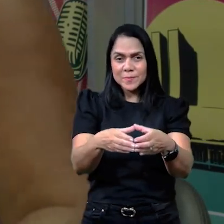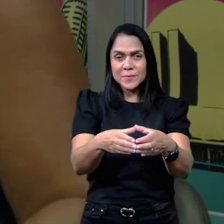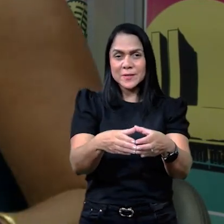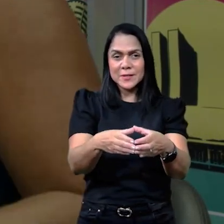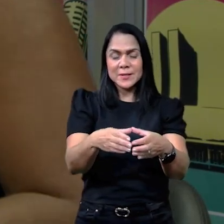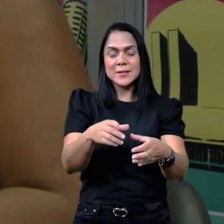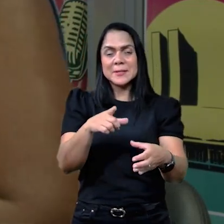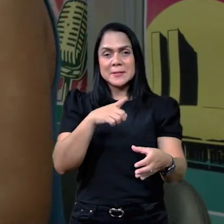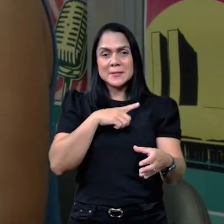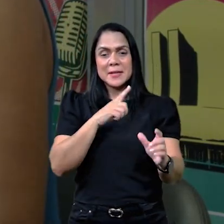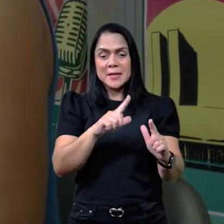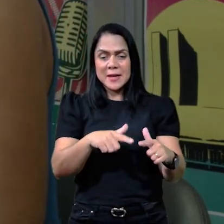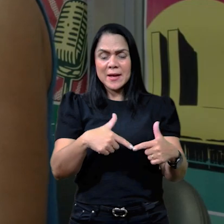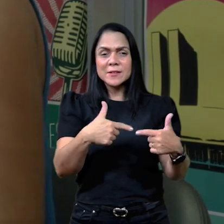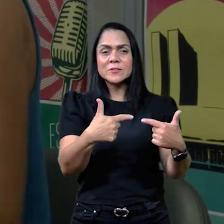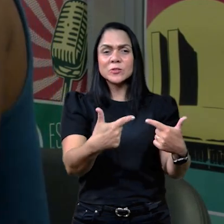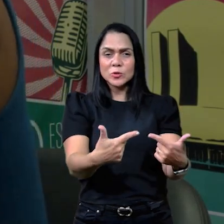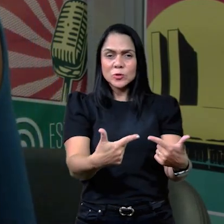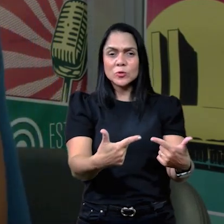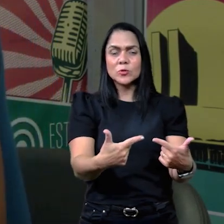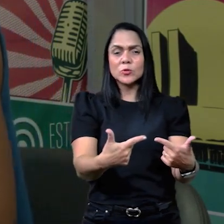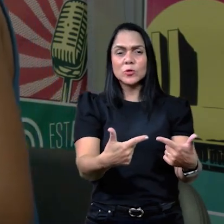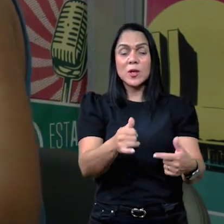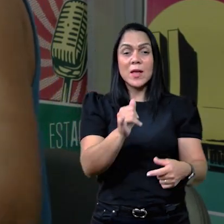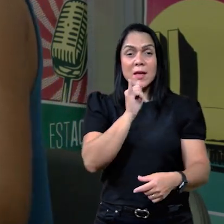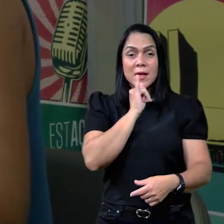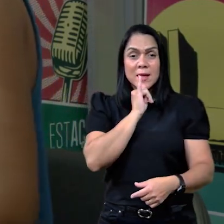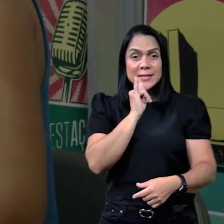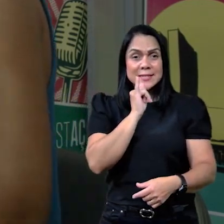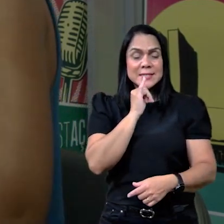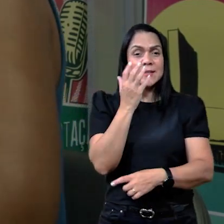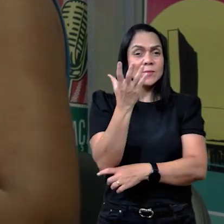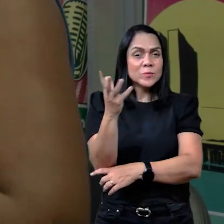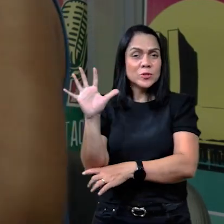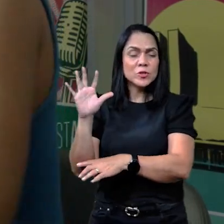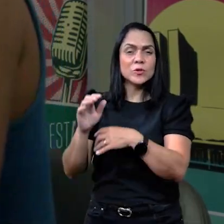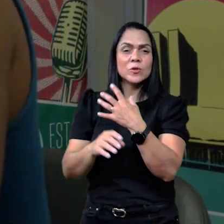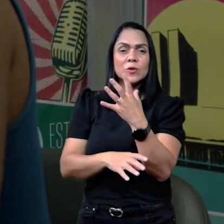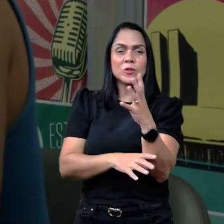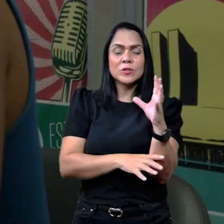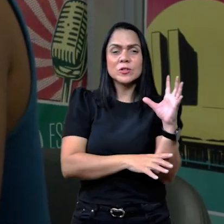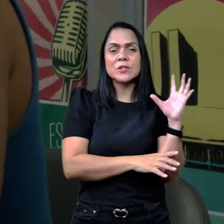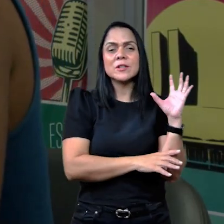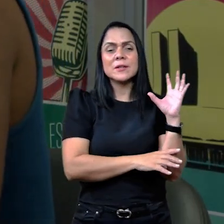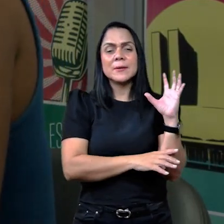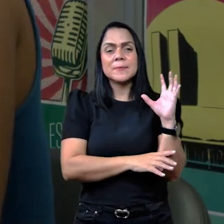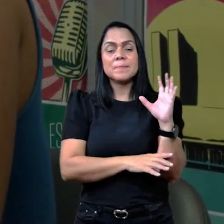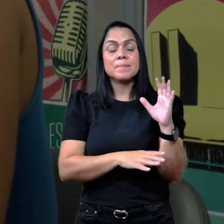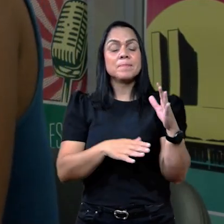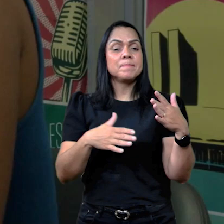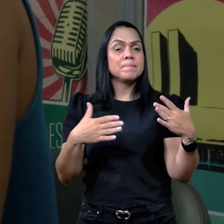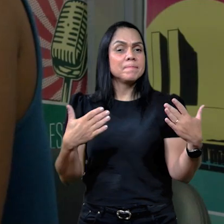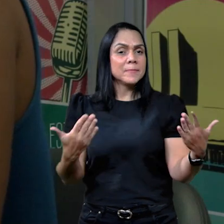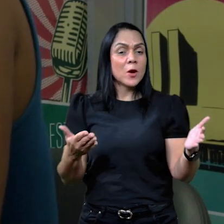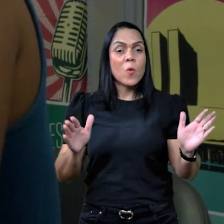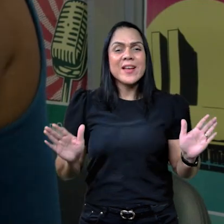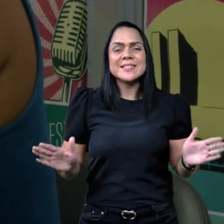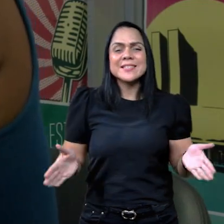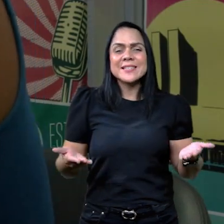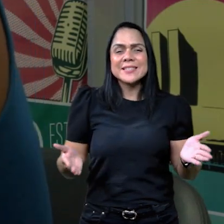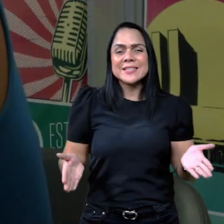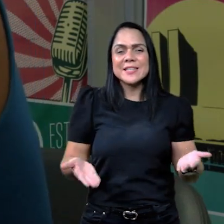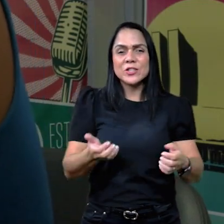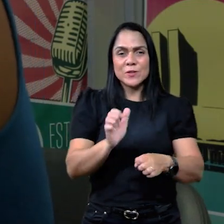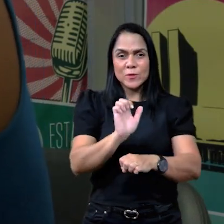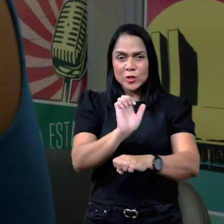vêm tendo ações dessa natureza, por exemplo, de agroecologia, de enfrentamento do racismo ambiental. Então, acho que esse tipo de